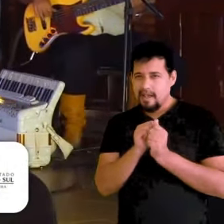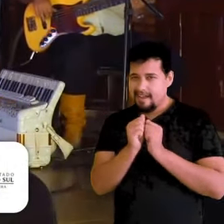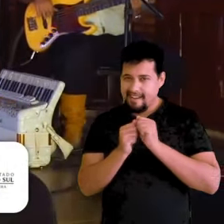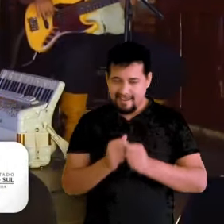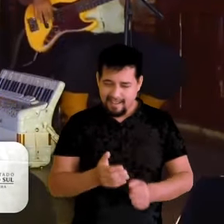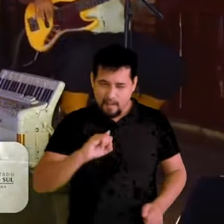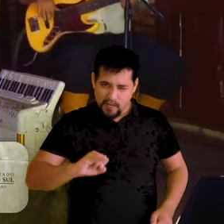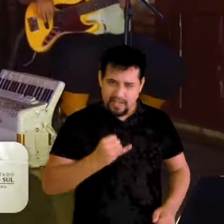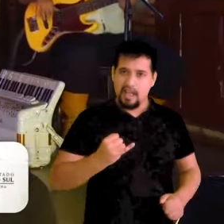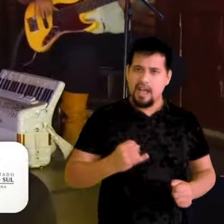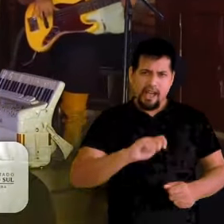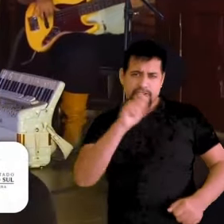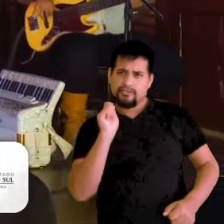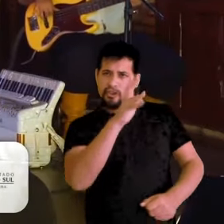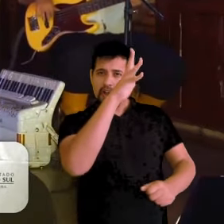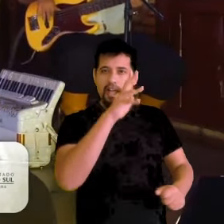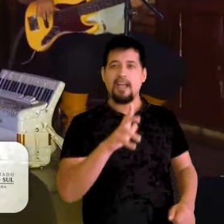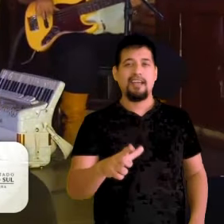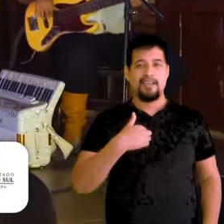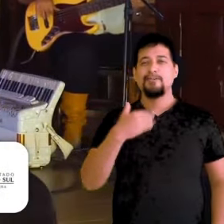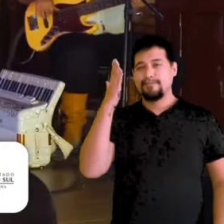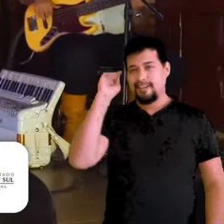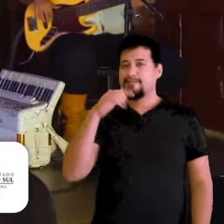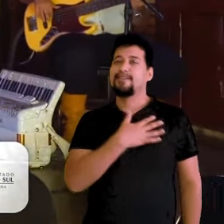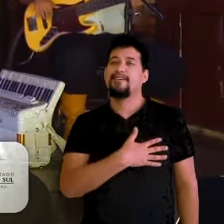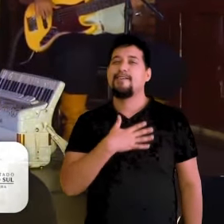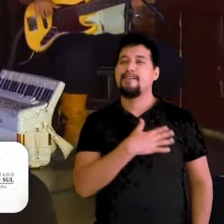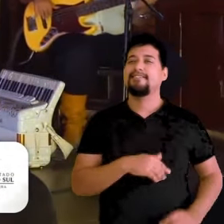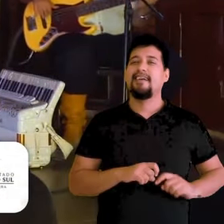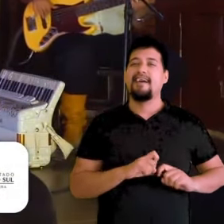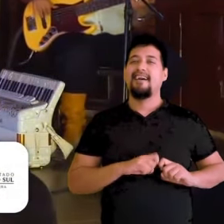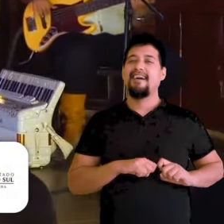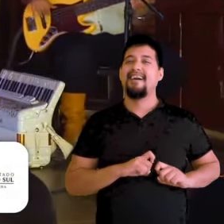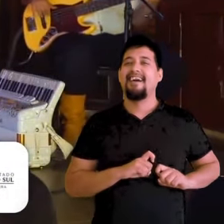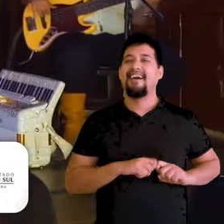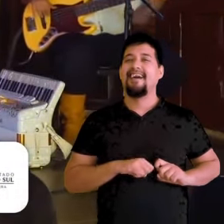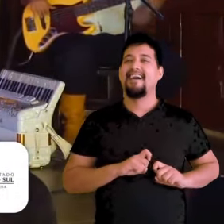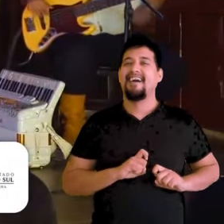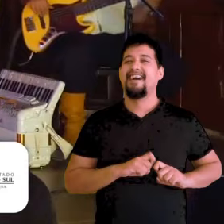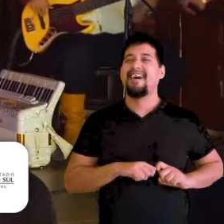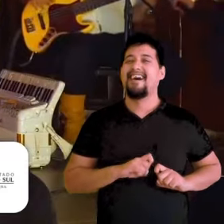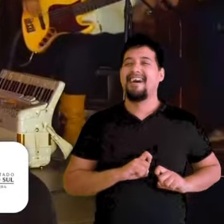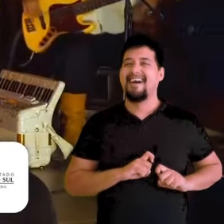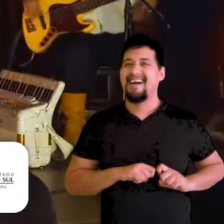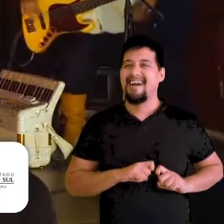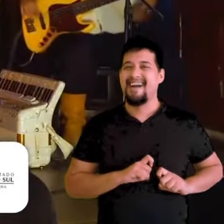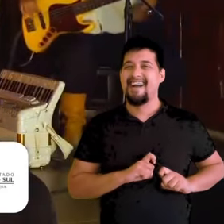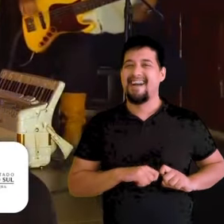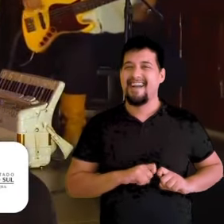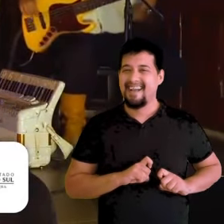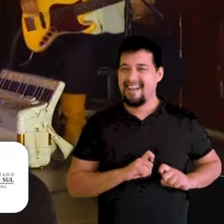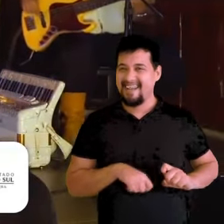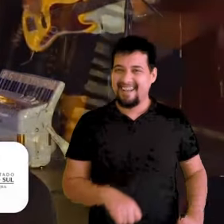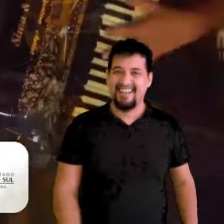vamos namorar. Tira a chave da sacada, guria, tira a chave, que o teu amiguinho sabe que tu gosta de nhenha.